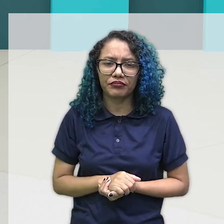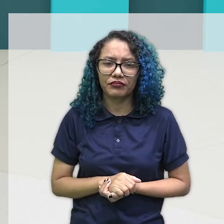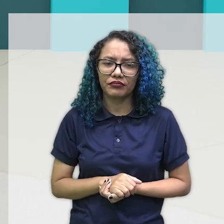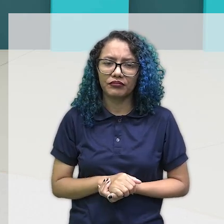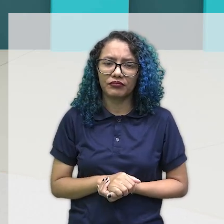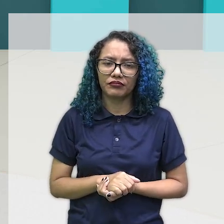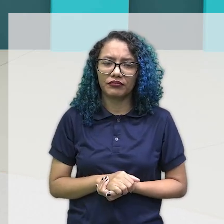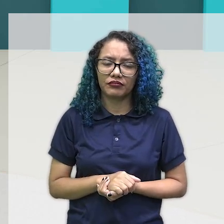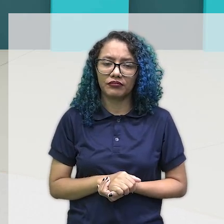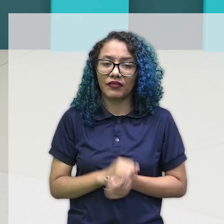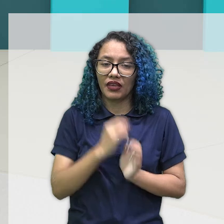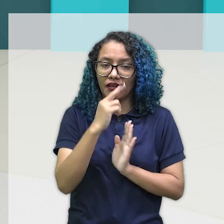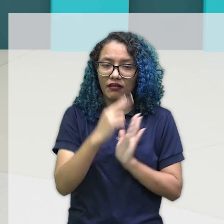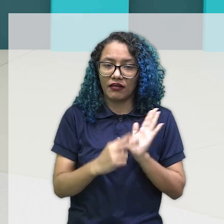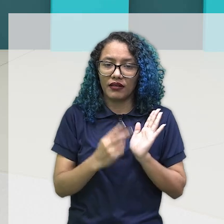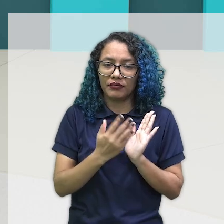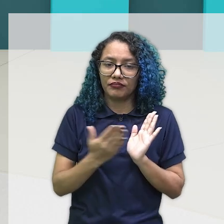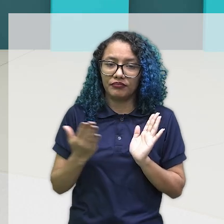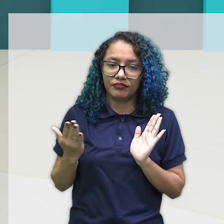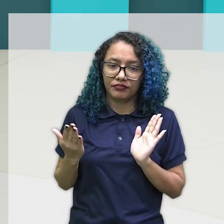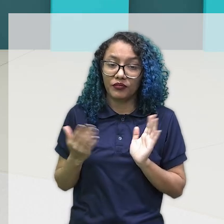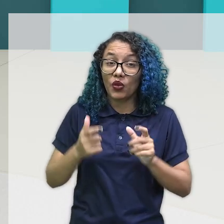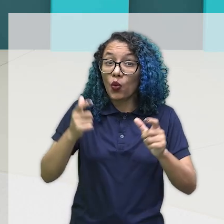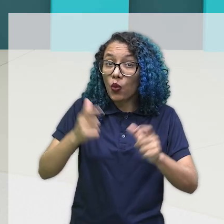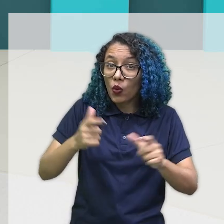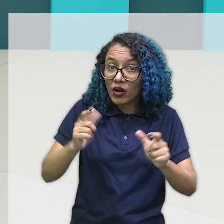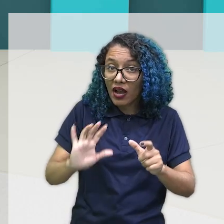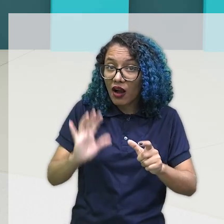onde acontece o festival, supports